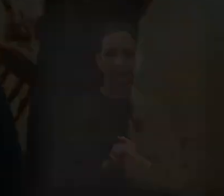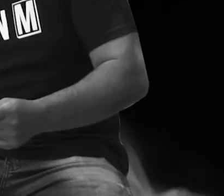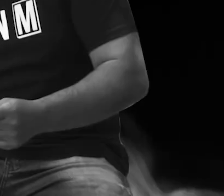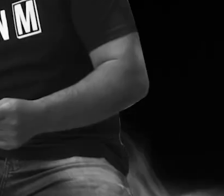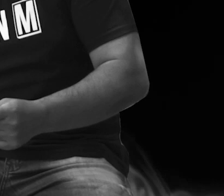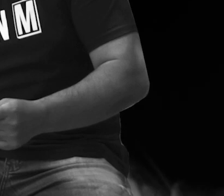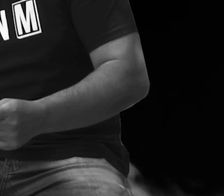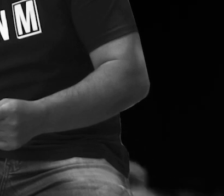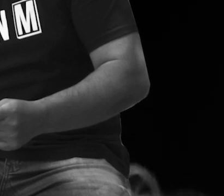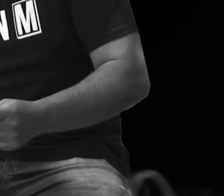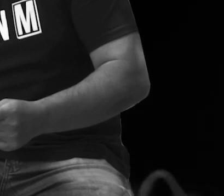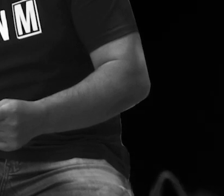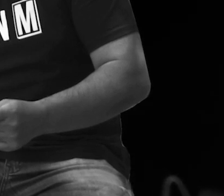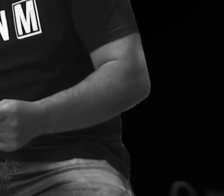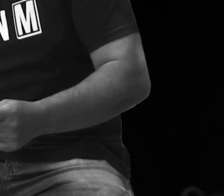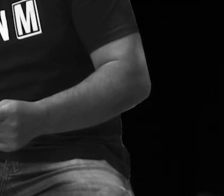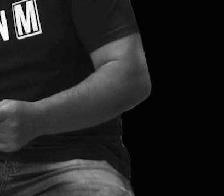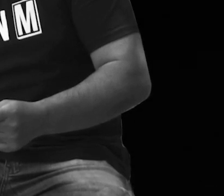Machado.